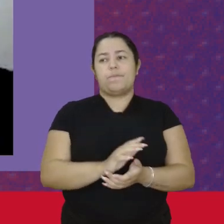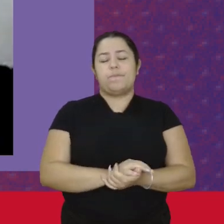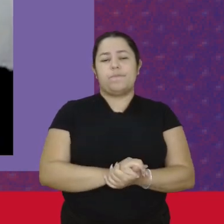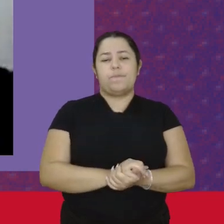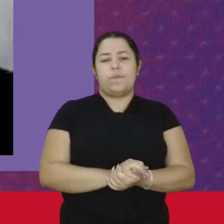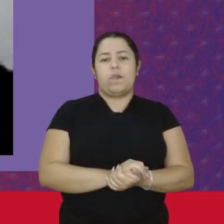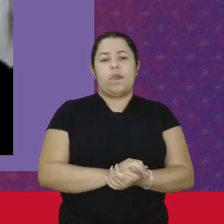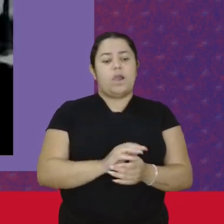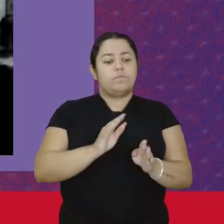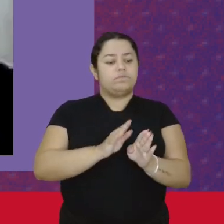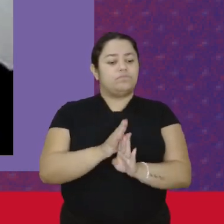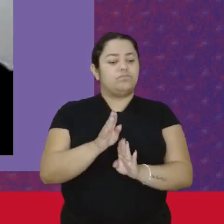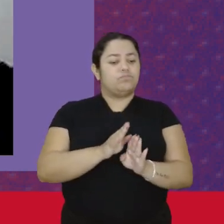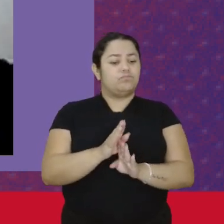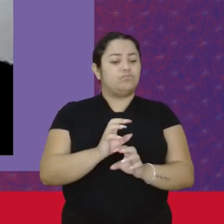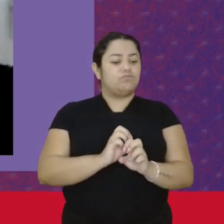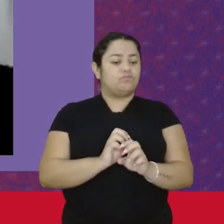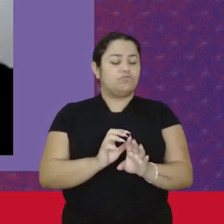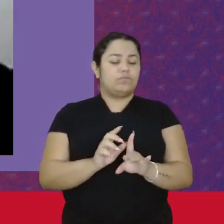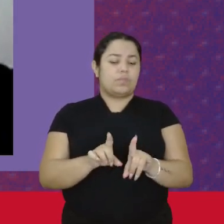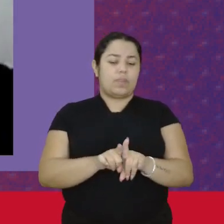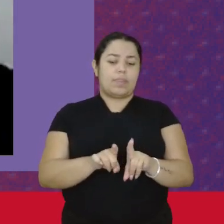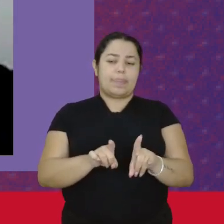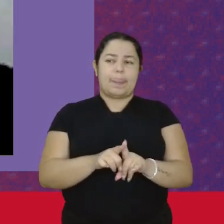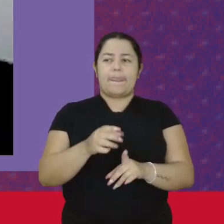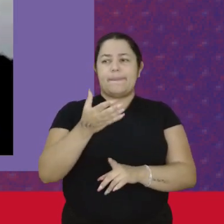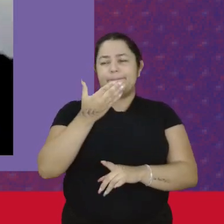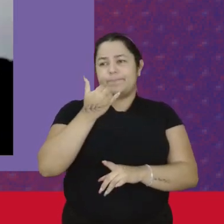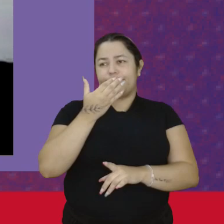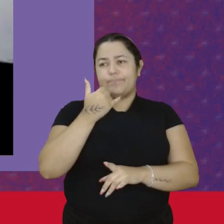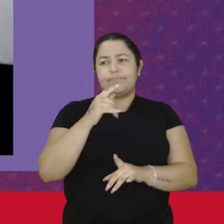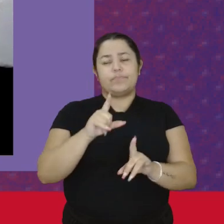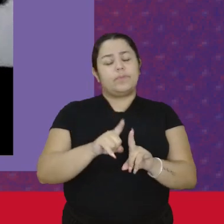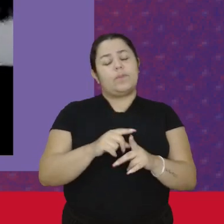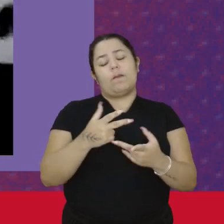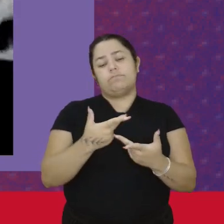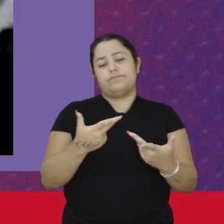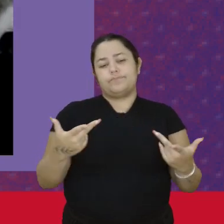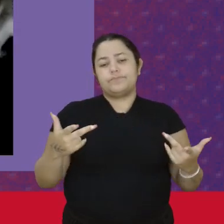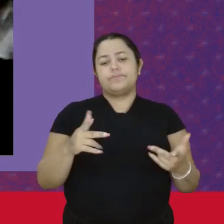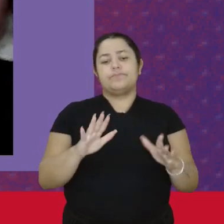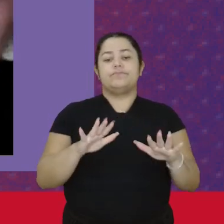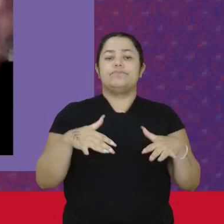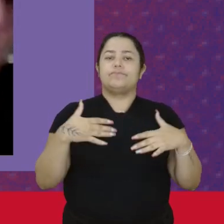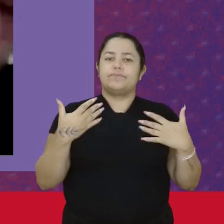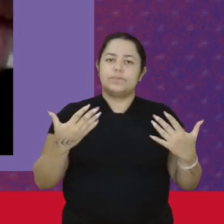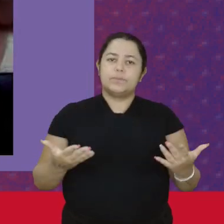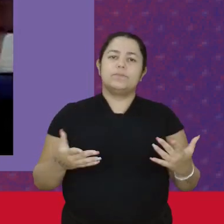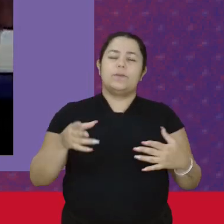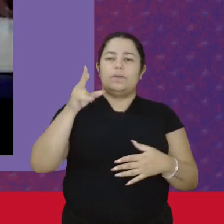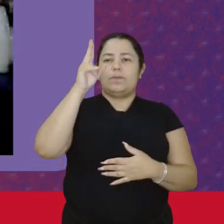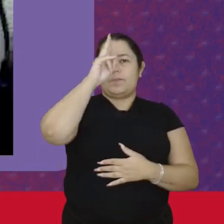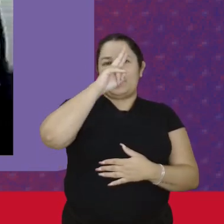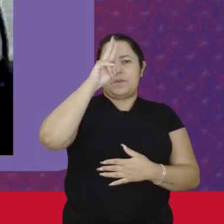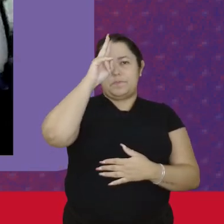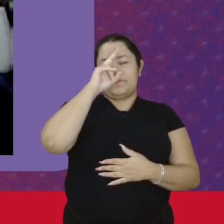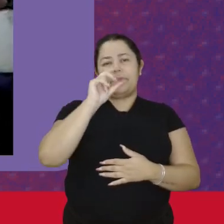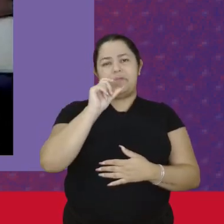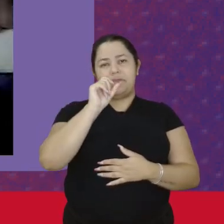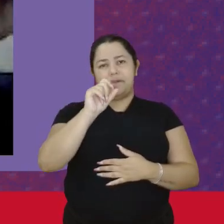essa orientação para as mulheres de alimentação ou coisa assim, mas, enfim, e lembrar que